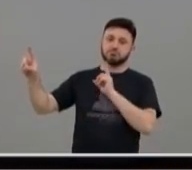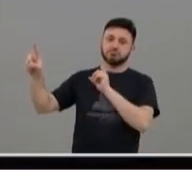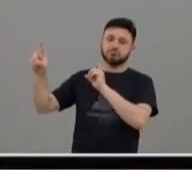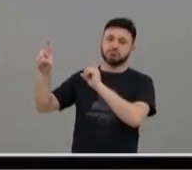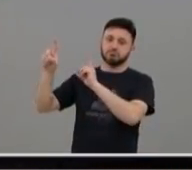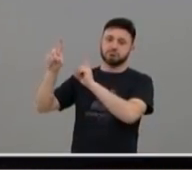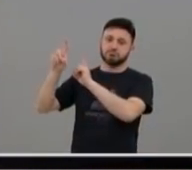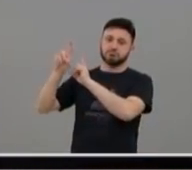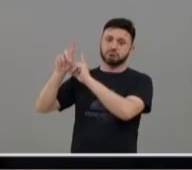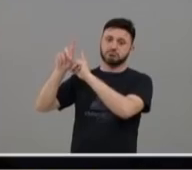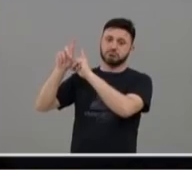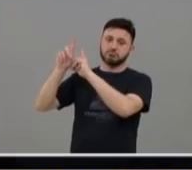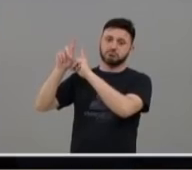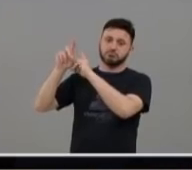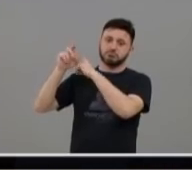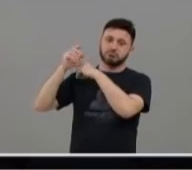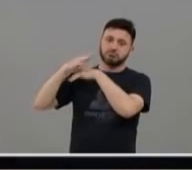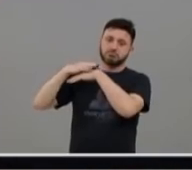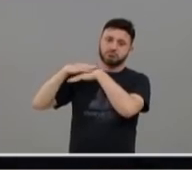Ansiosa em Te